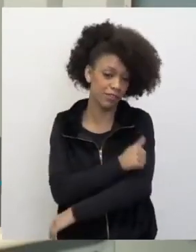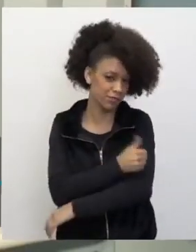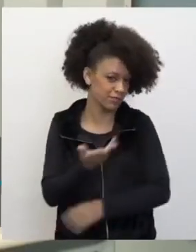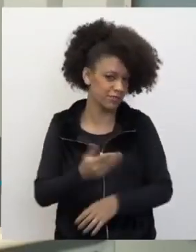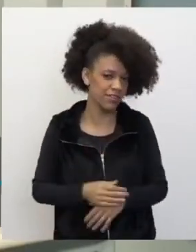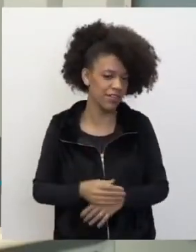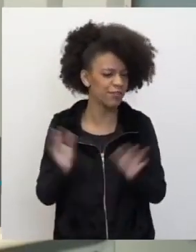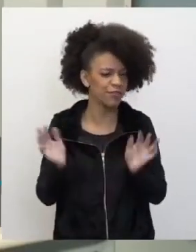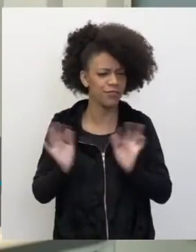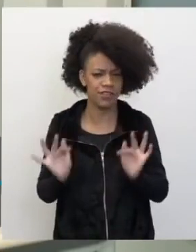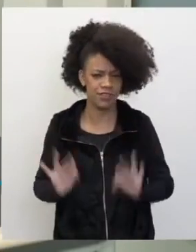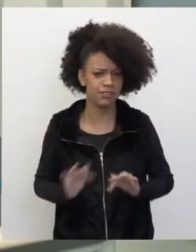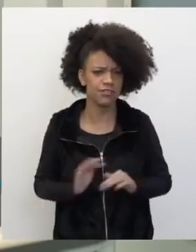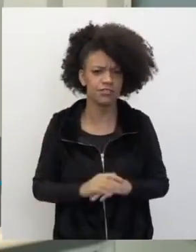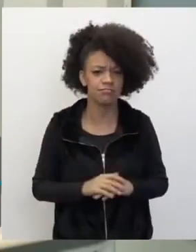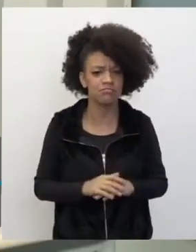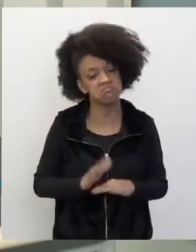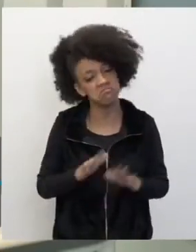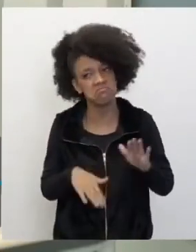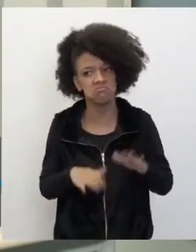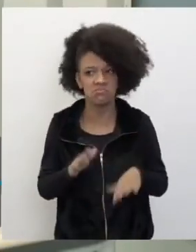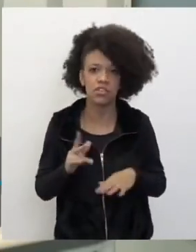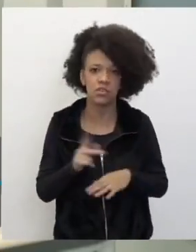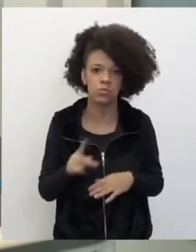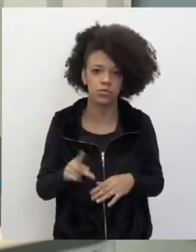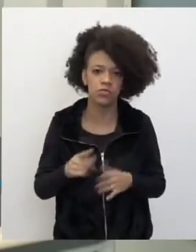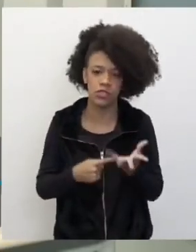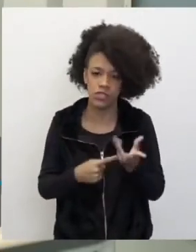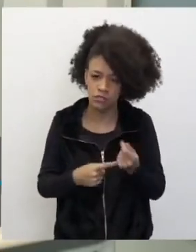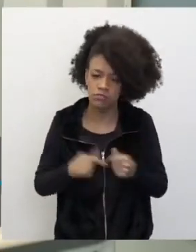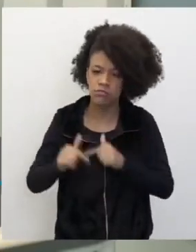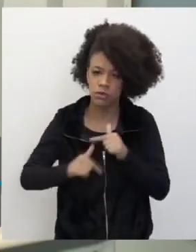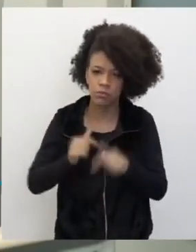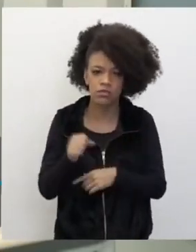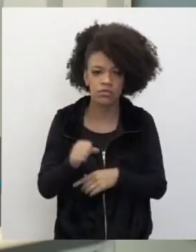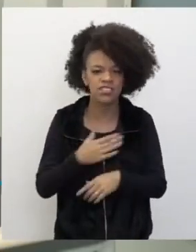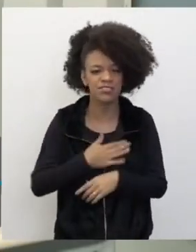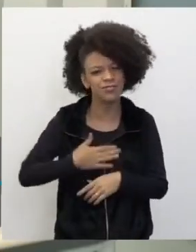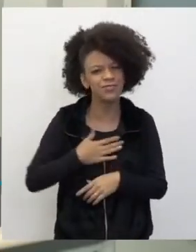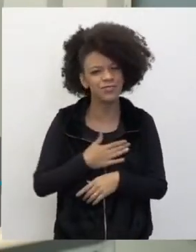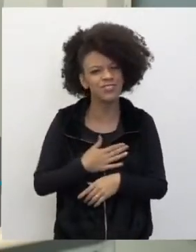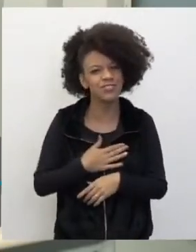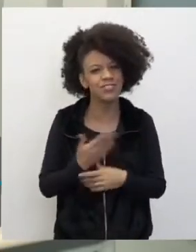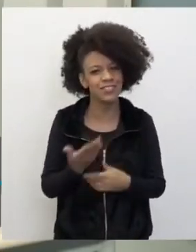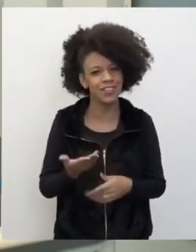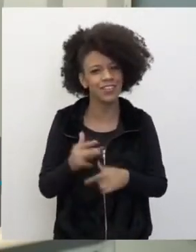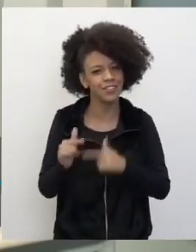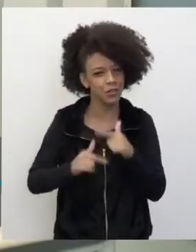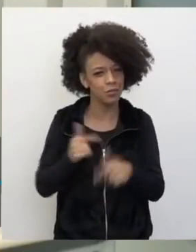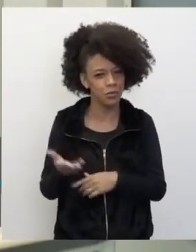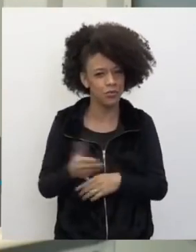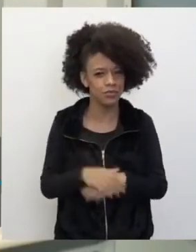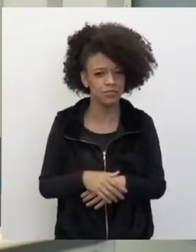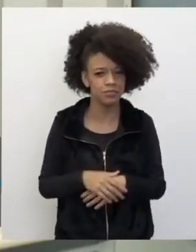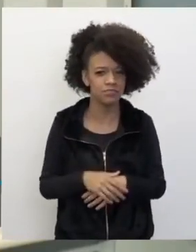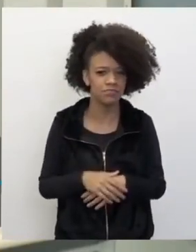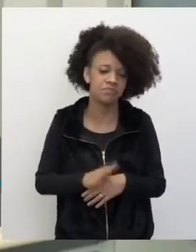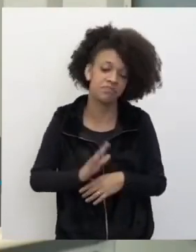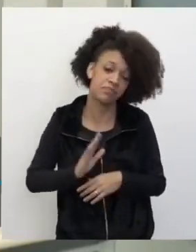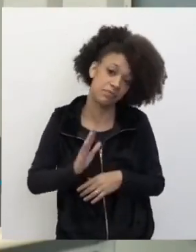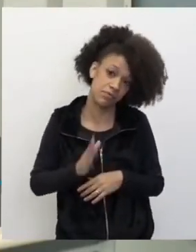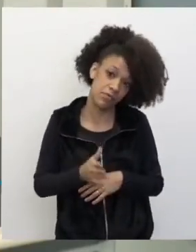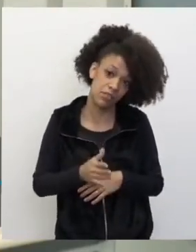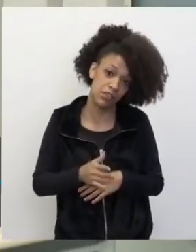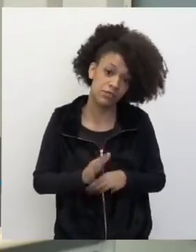ficam muito felizes. Geralmente os professores de arte trabalham sim, e é muito gostosinho, né, turma, trabalhar com isso. Bom, nós já